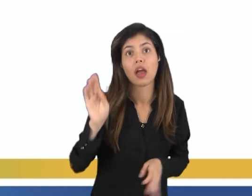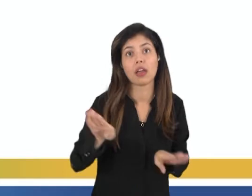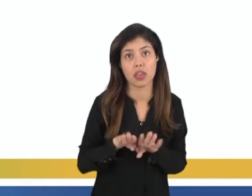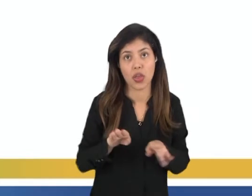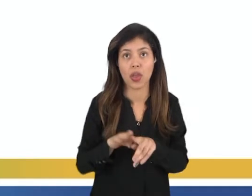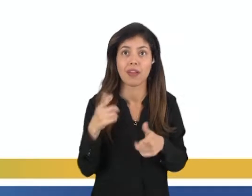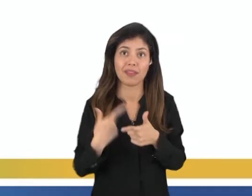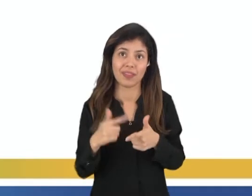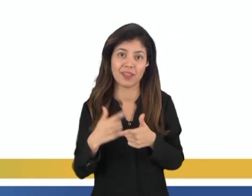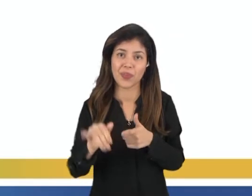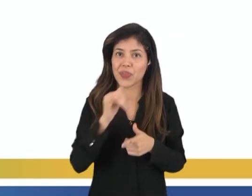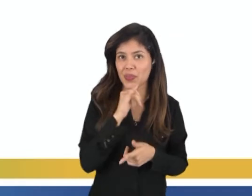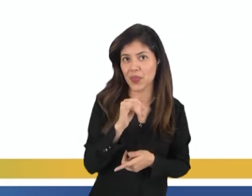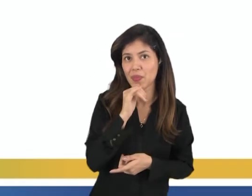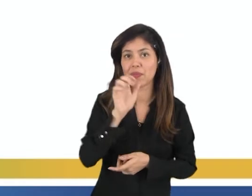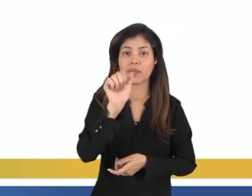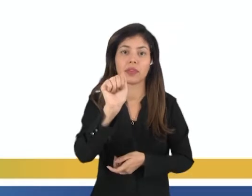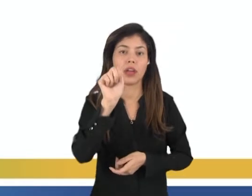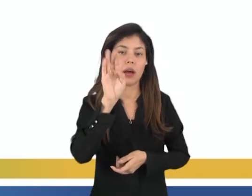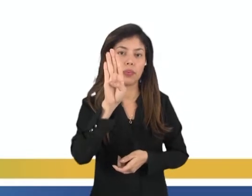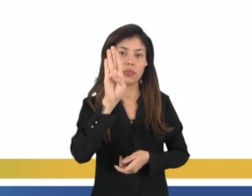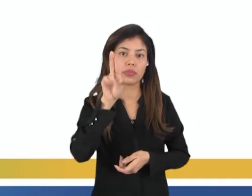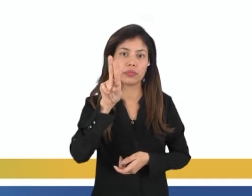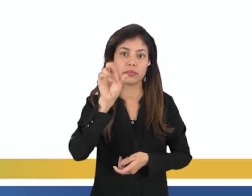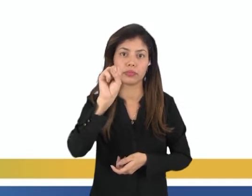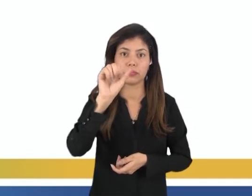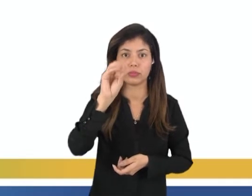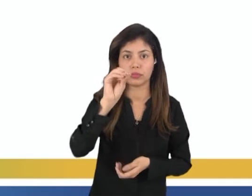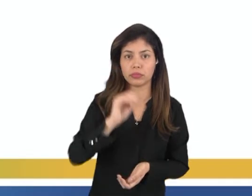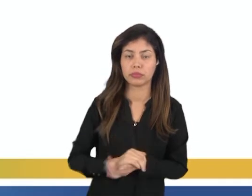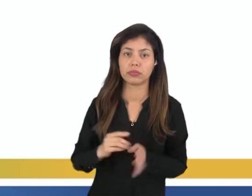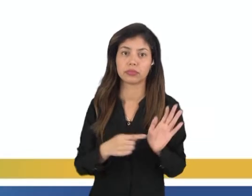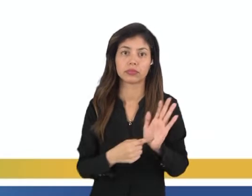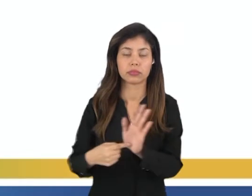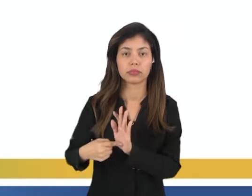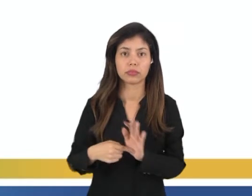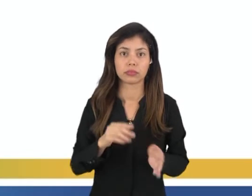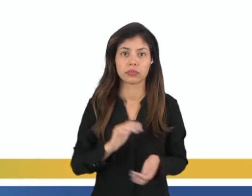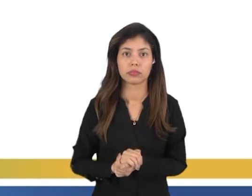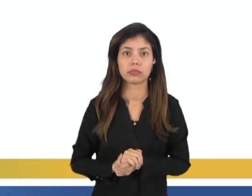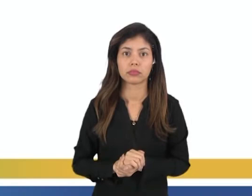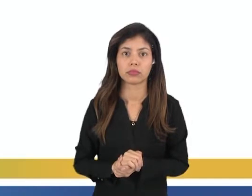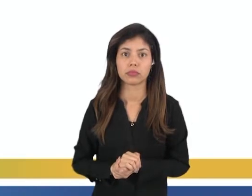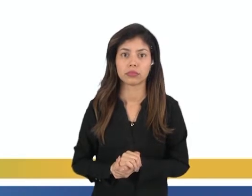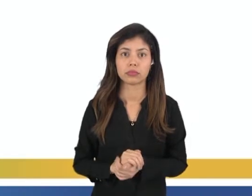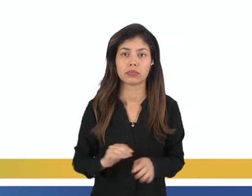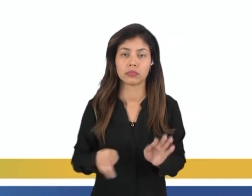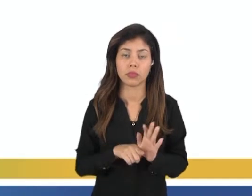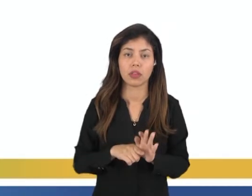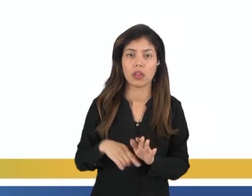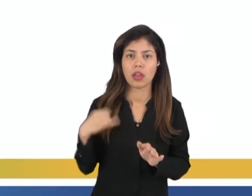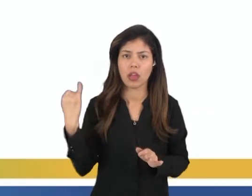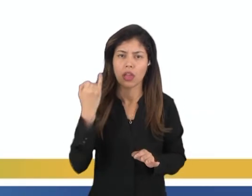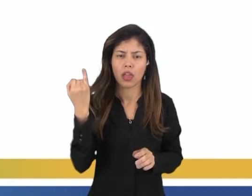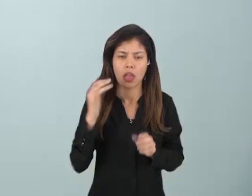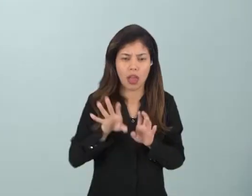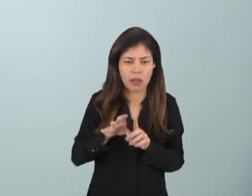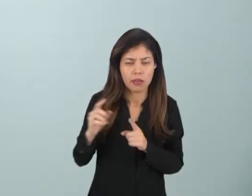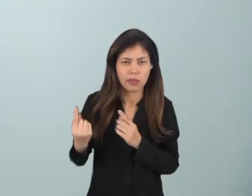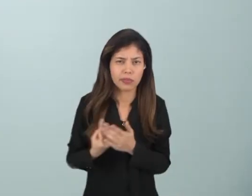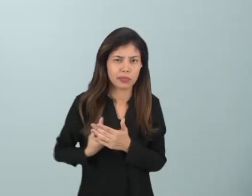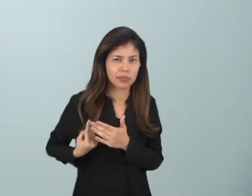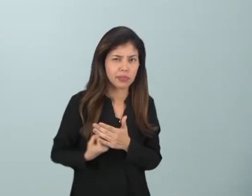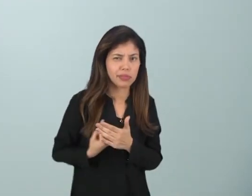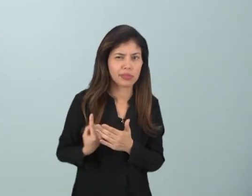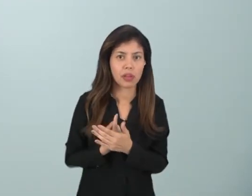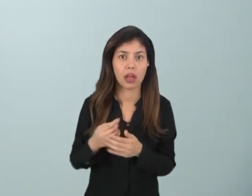com situações como o abuso, tá? Então essas fanfics são um pouco mais específicas, são mais um pouco restritas